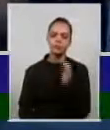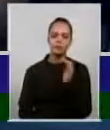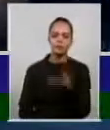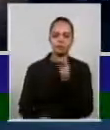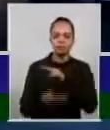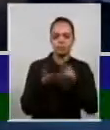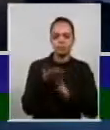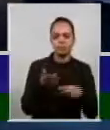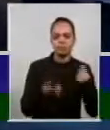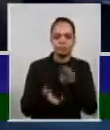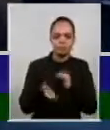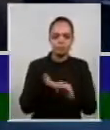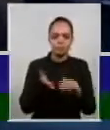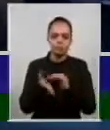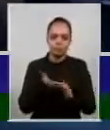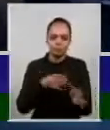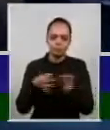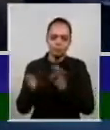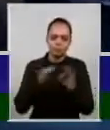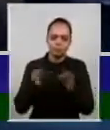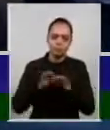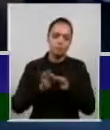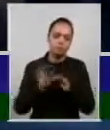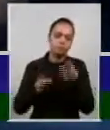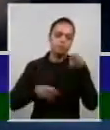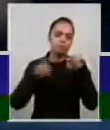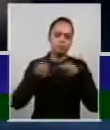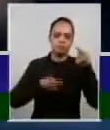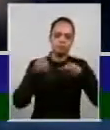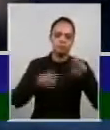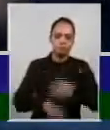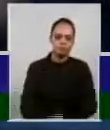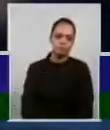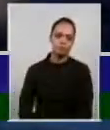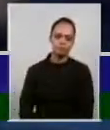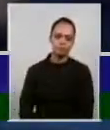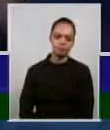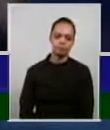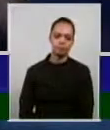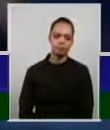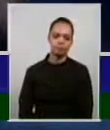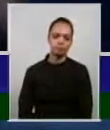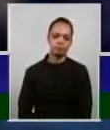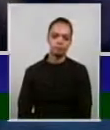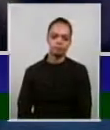Após lido pelo nosso secretário, o projeto está em discussão.